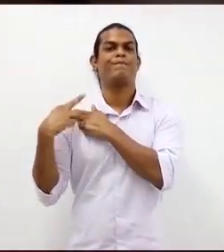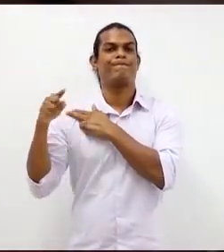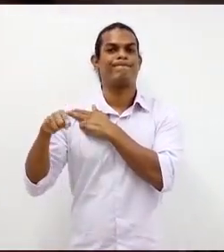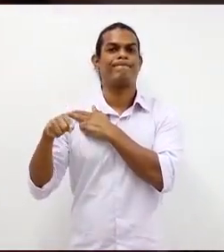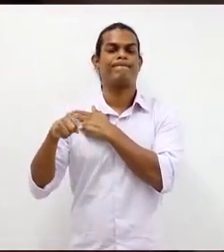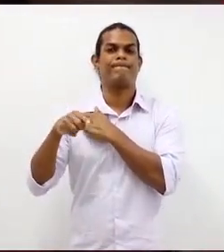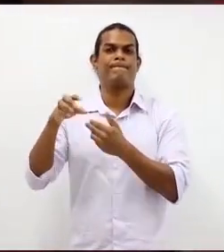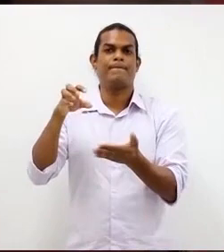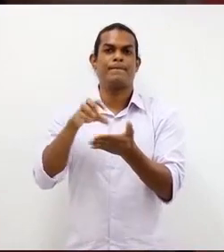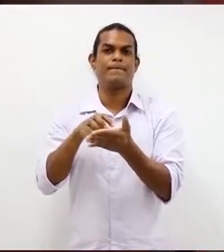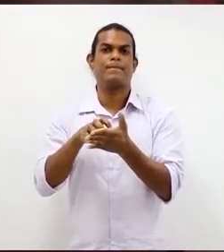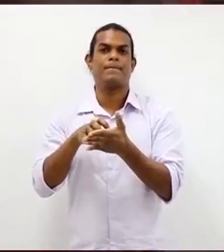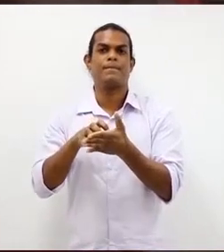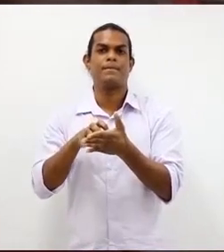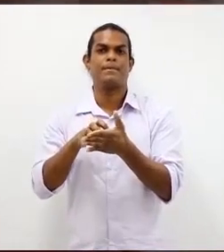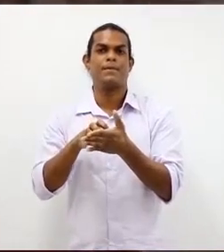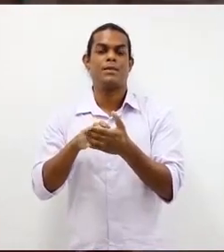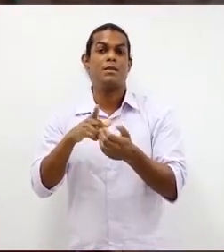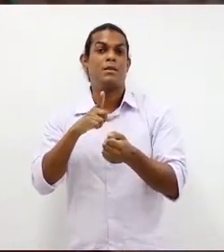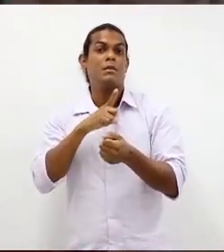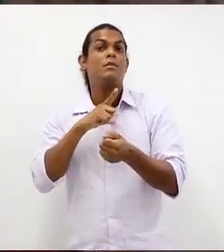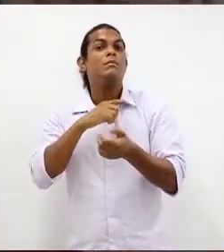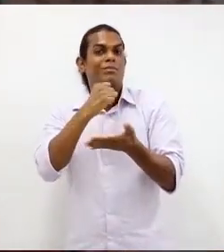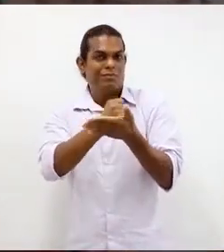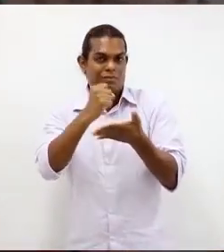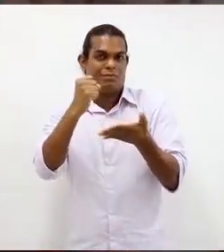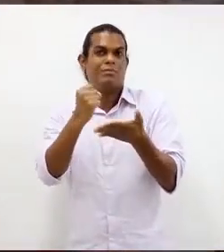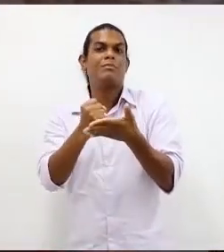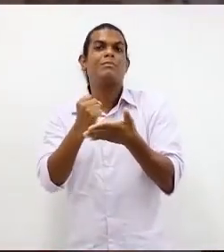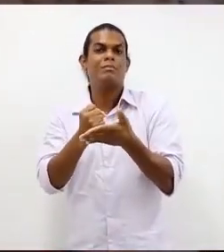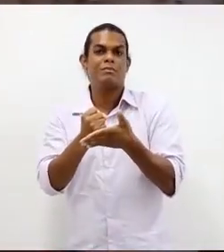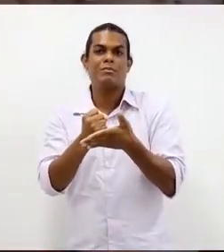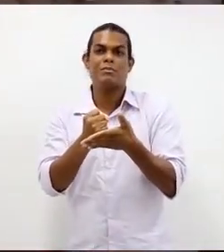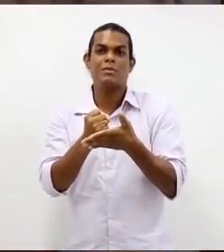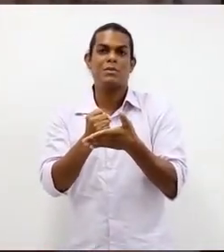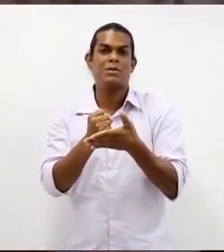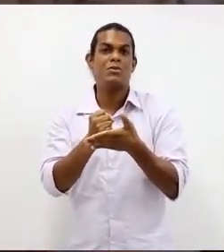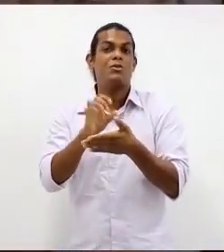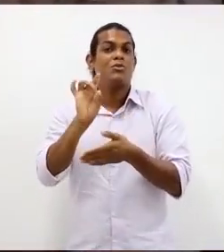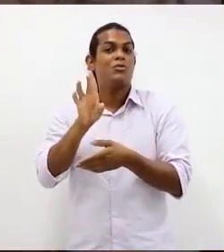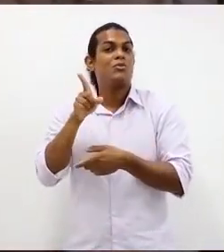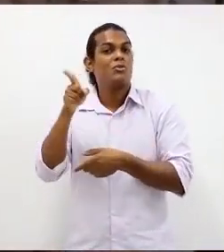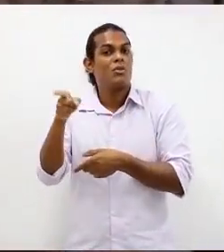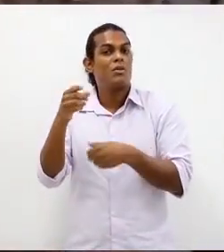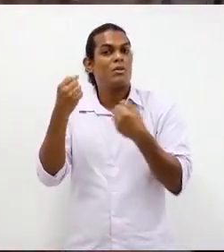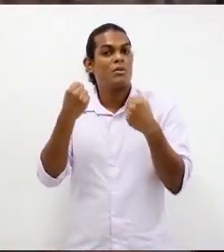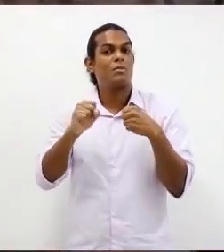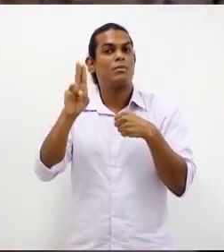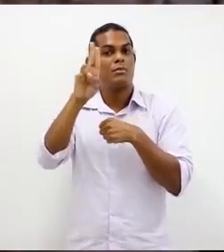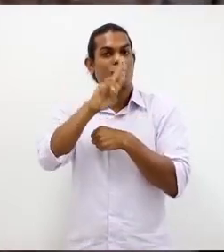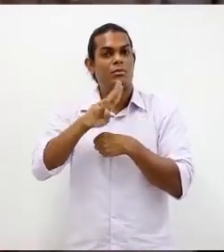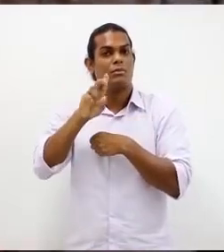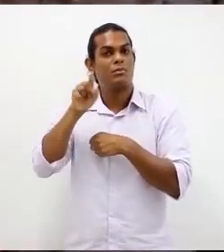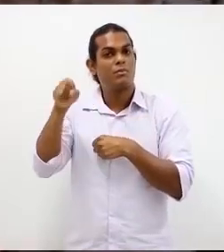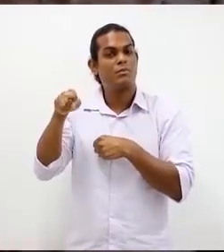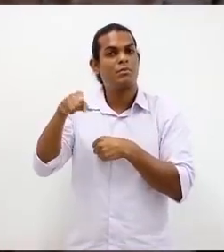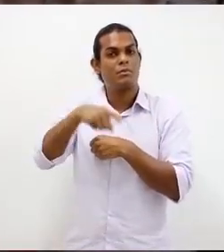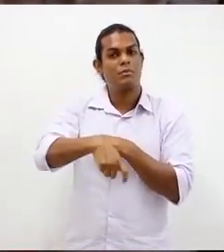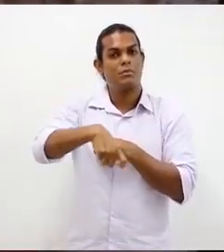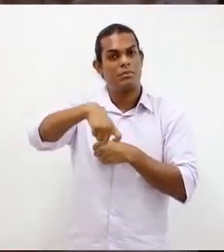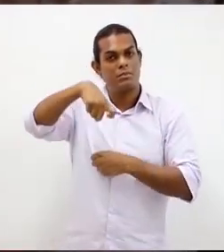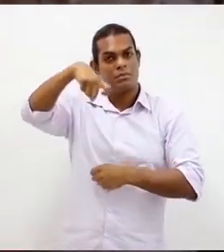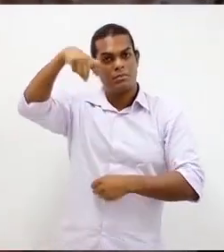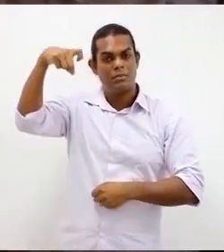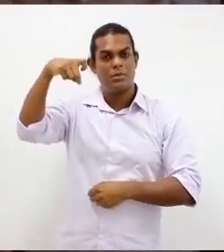ou seja, ele é registrado, habilitado para essa função. Nenhum outro trabalhador pode operar uma máquina sem ter a devida